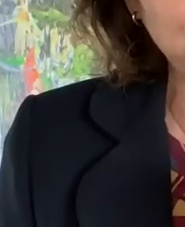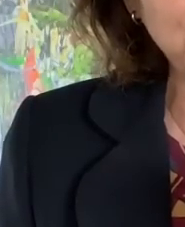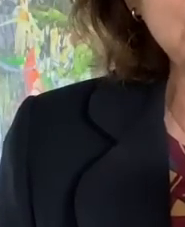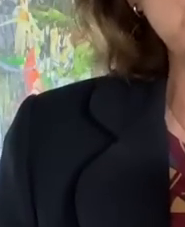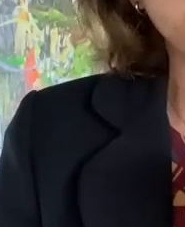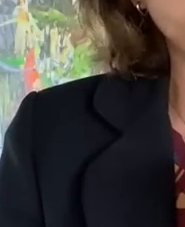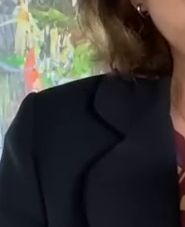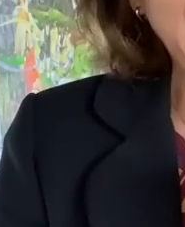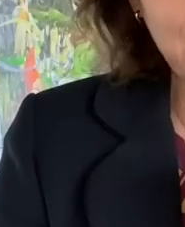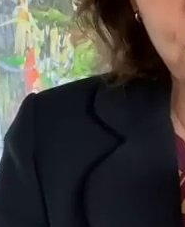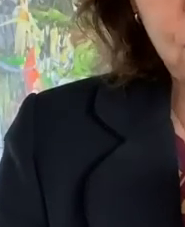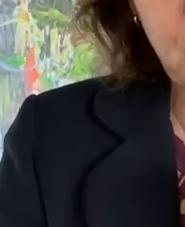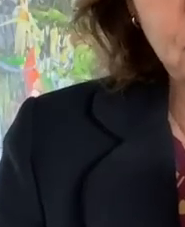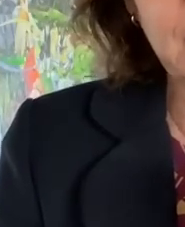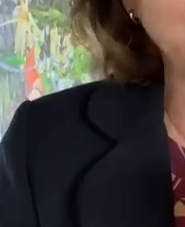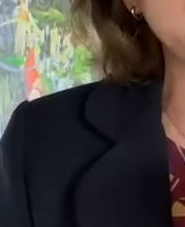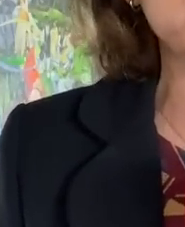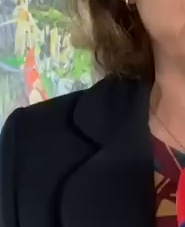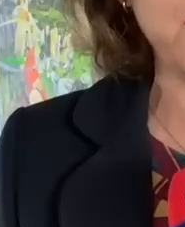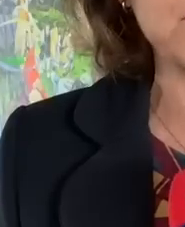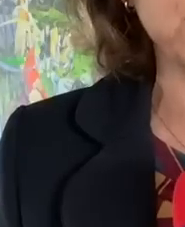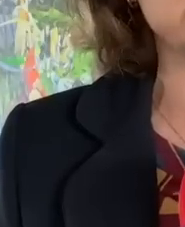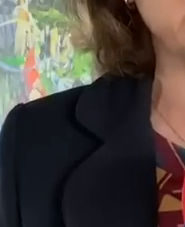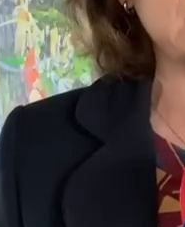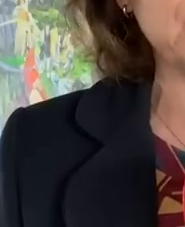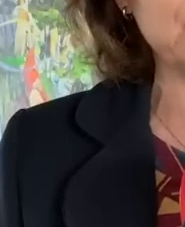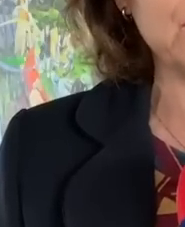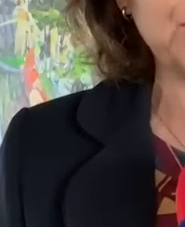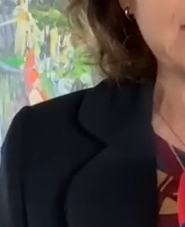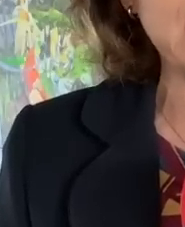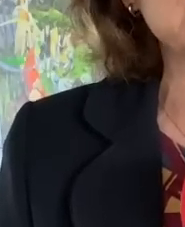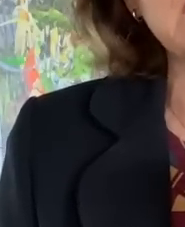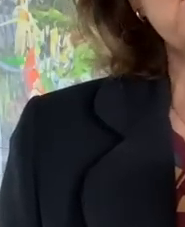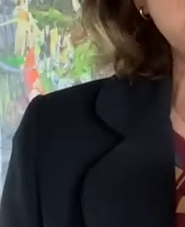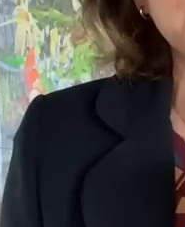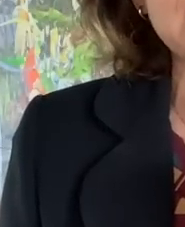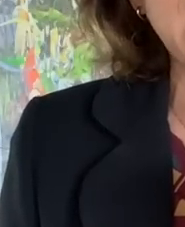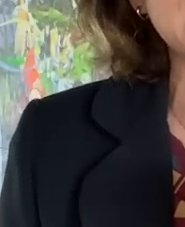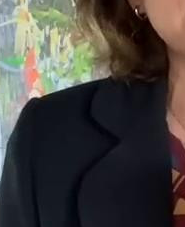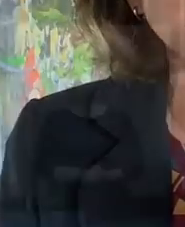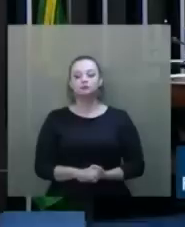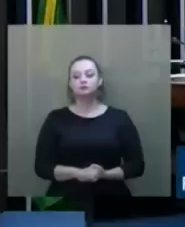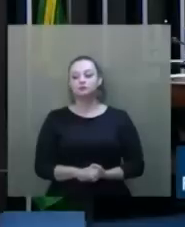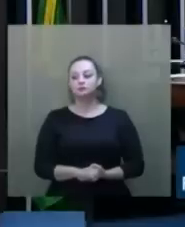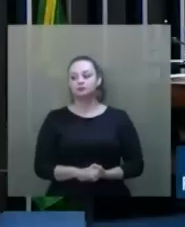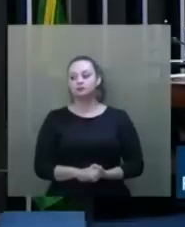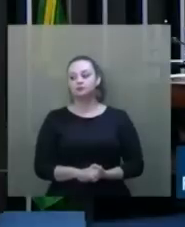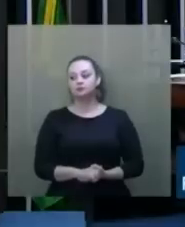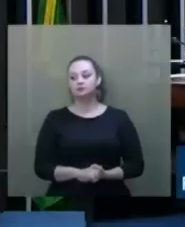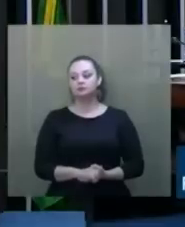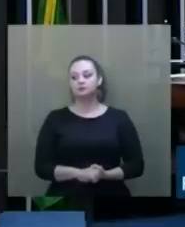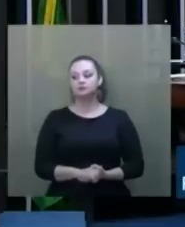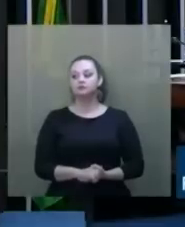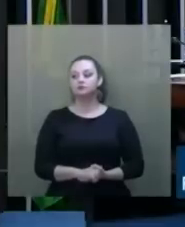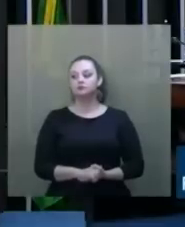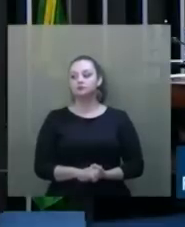Ministério Público, cobrar do governo federal informações de quantas pessoas, por exemplo, serão beneficiadas com o aumento do Auxílio Brasil.